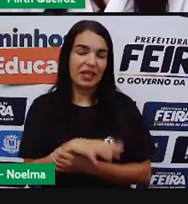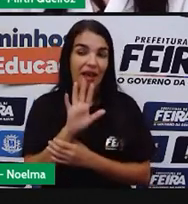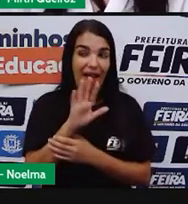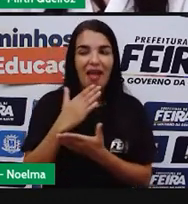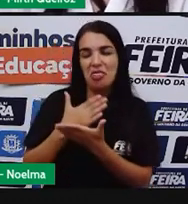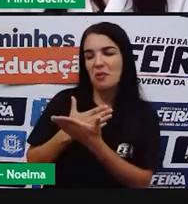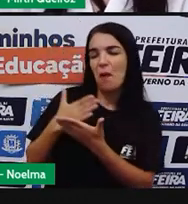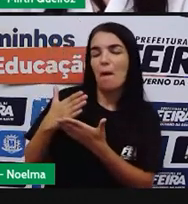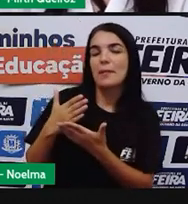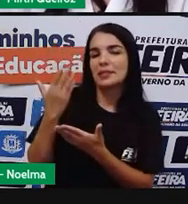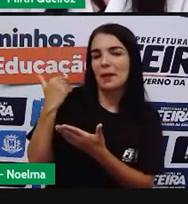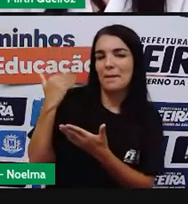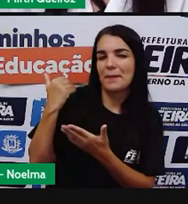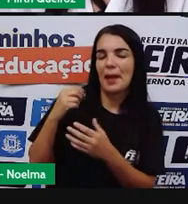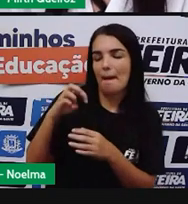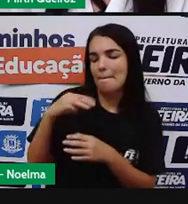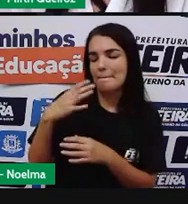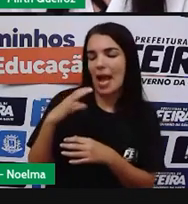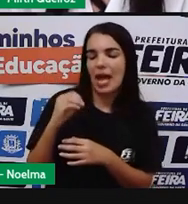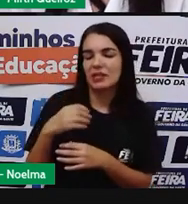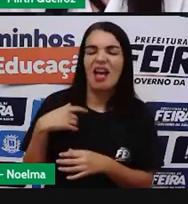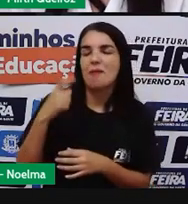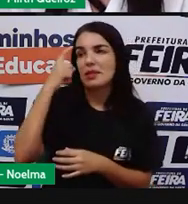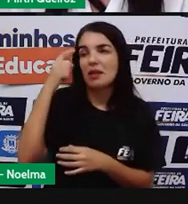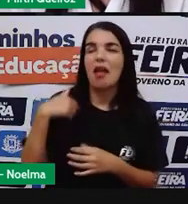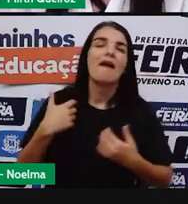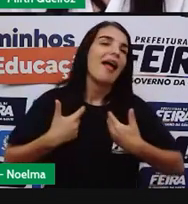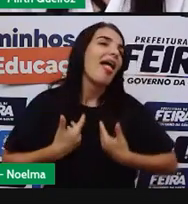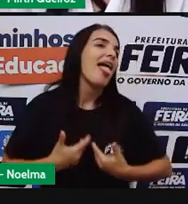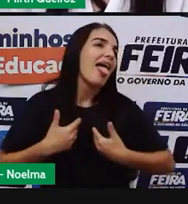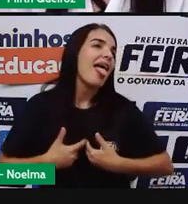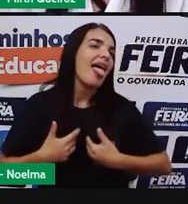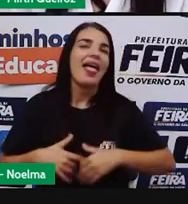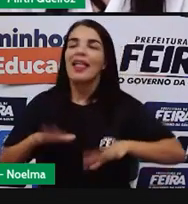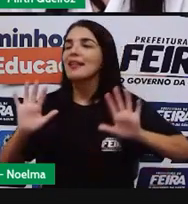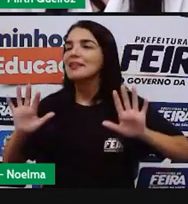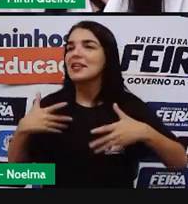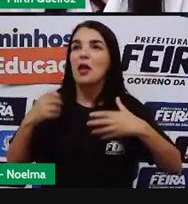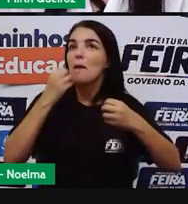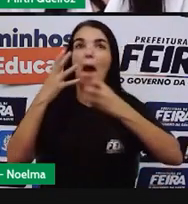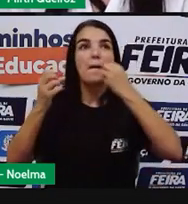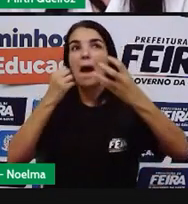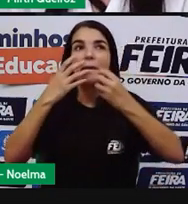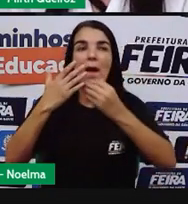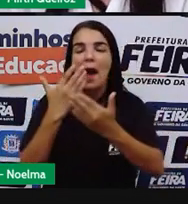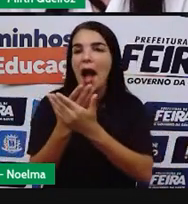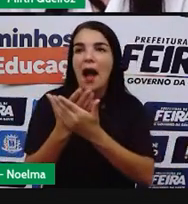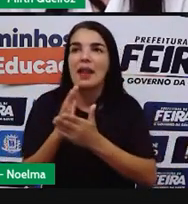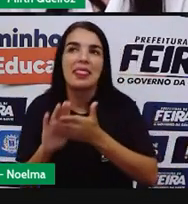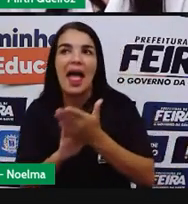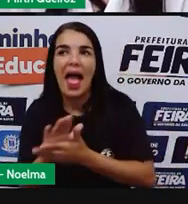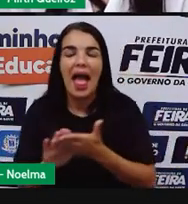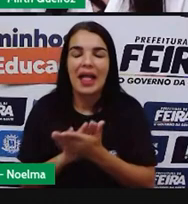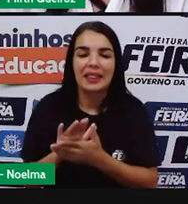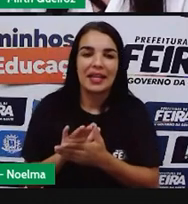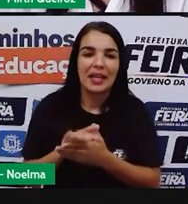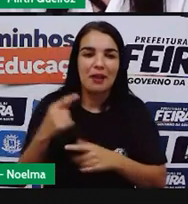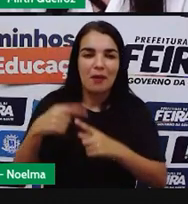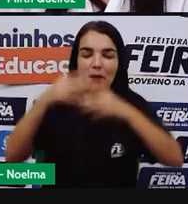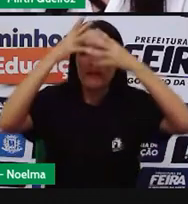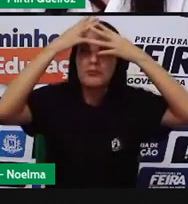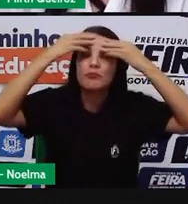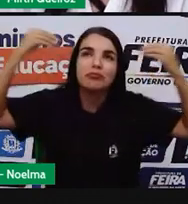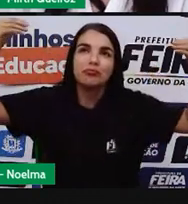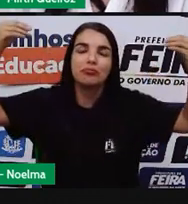ser que teve aquele que falou assim, ah, vou descansar um pouquinho que estou cansado, né, relaxar, ficar com a mente mais